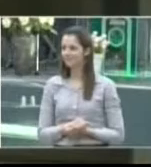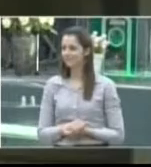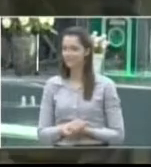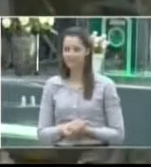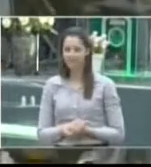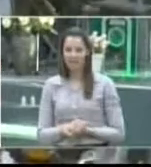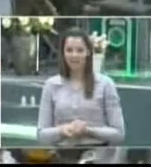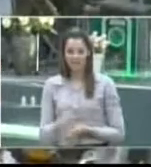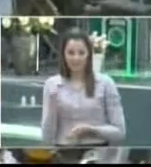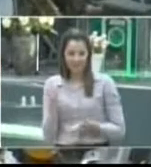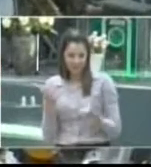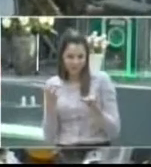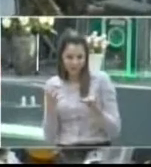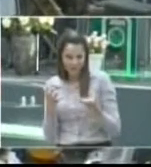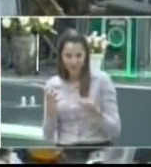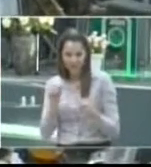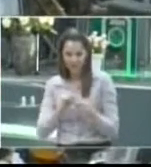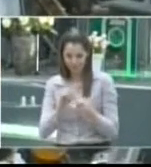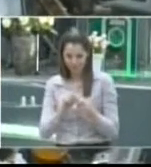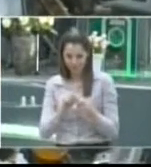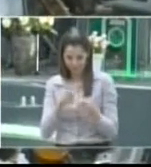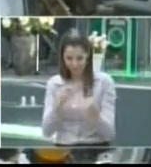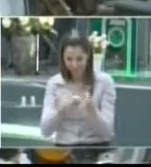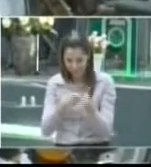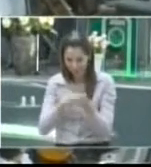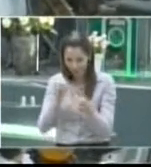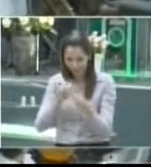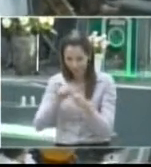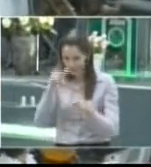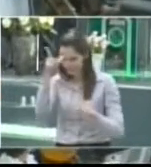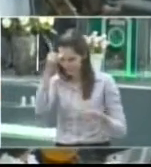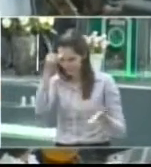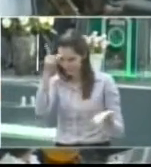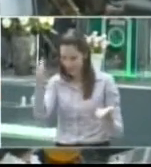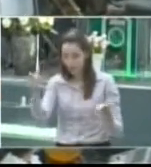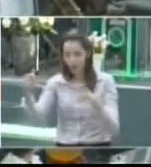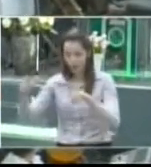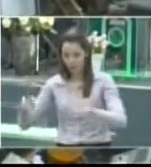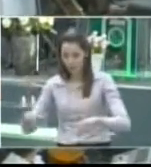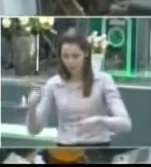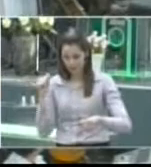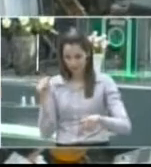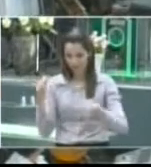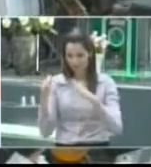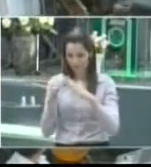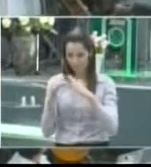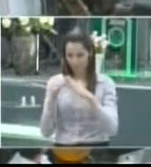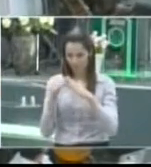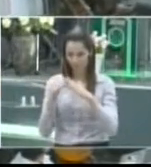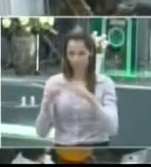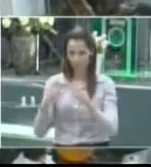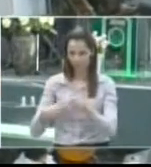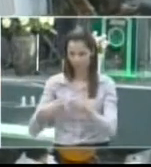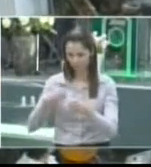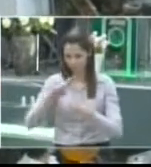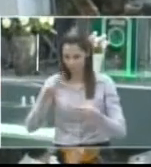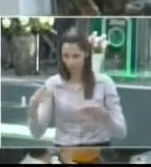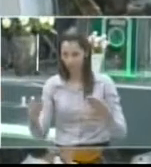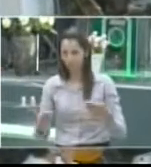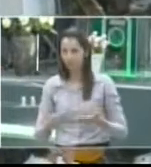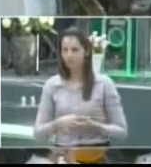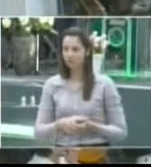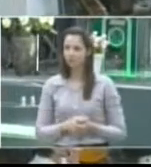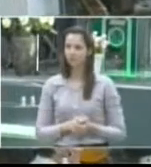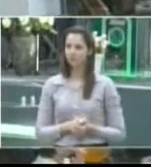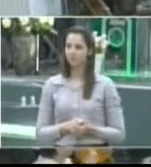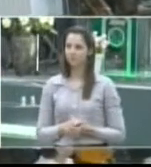na Alemanha. Es gibt in Karlsruhe, da wo wir vier leben, aonde nós moramos em Karlsruhe, eine kleine